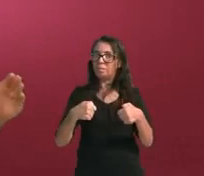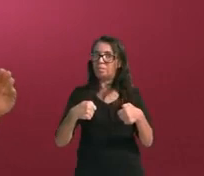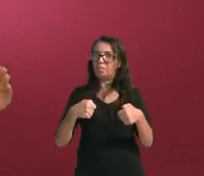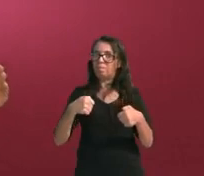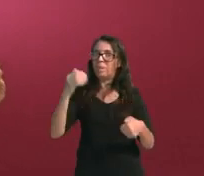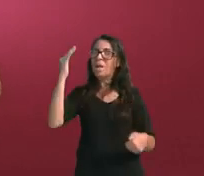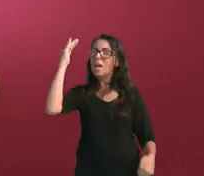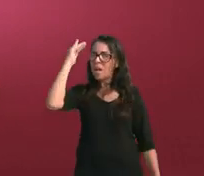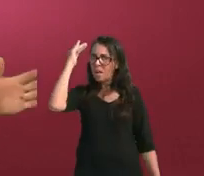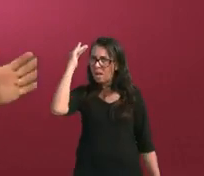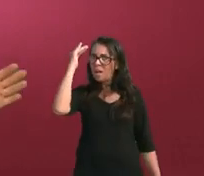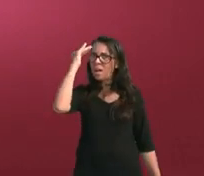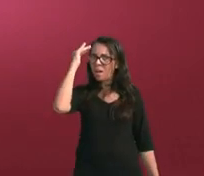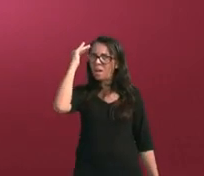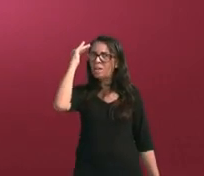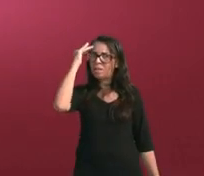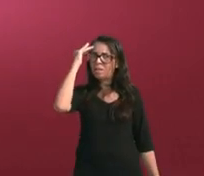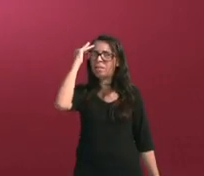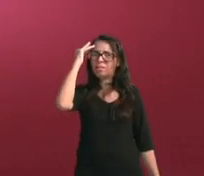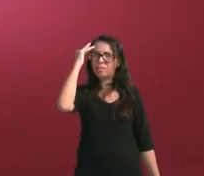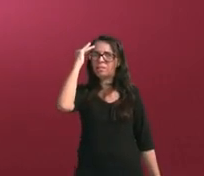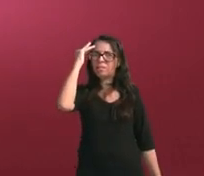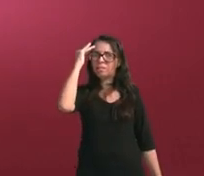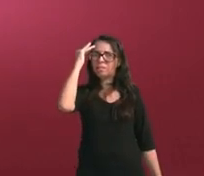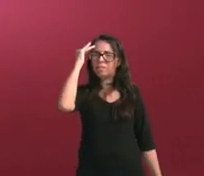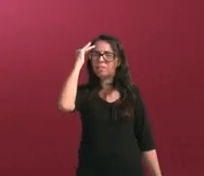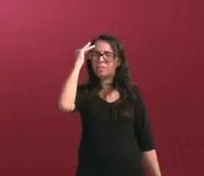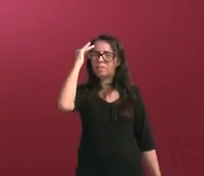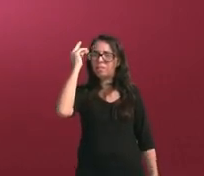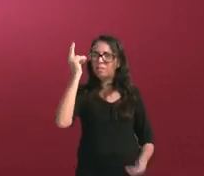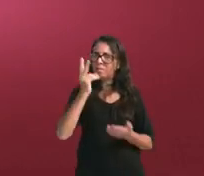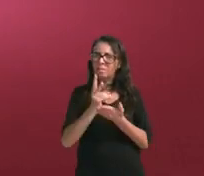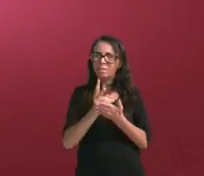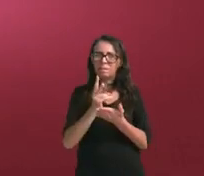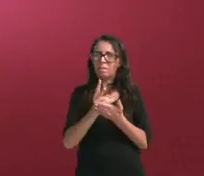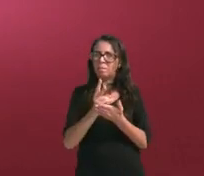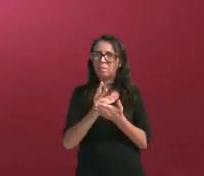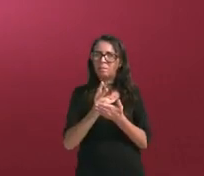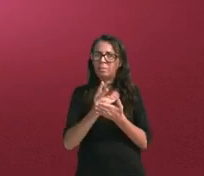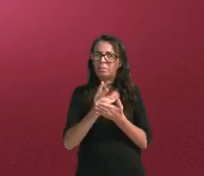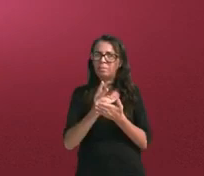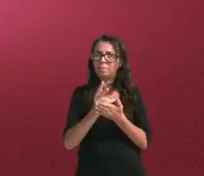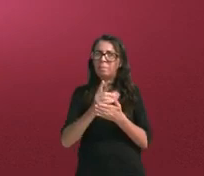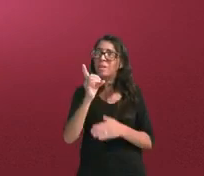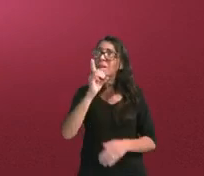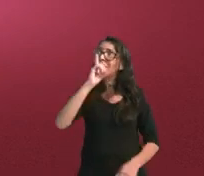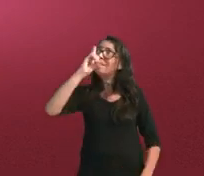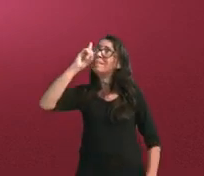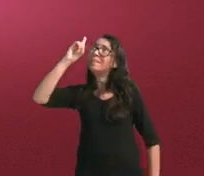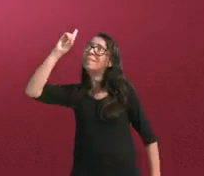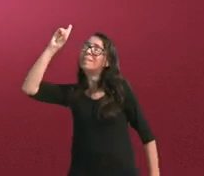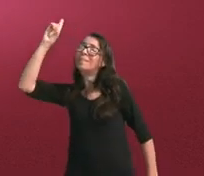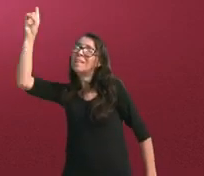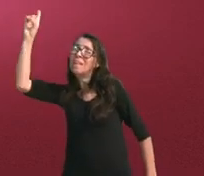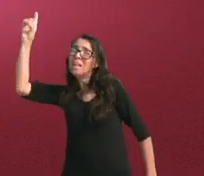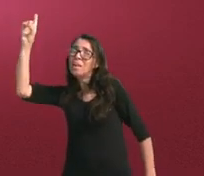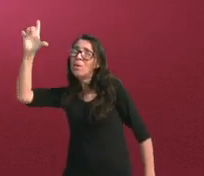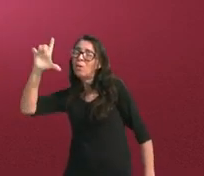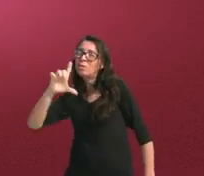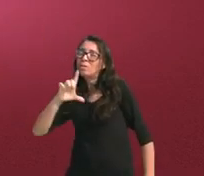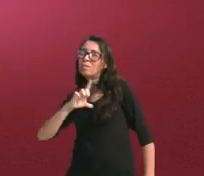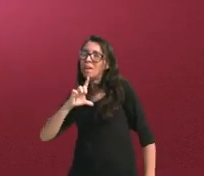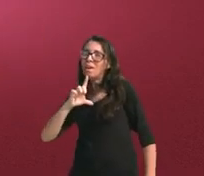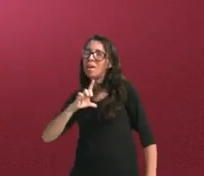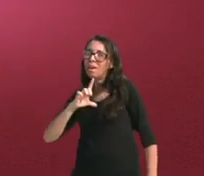fazer tudo por Ele mesmo, não é verdade? Mas Deus quer